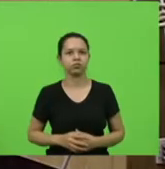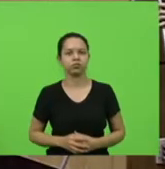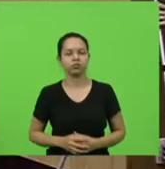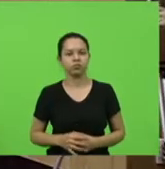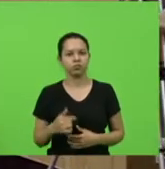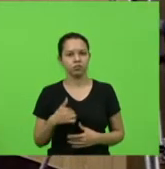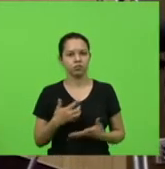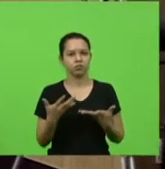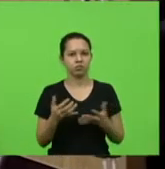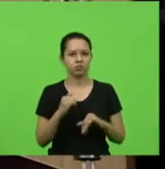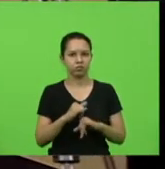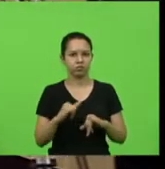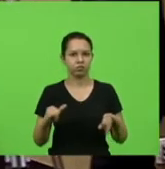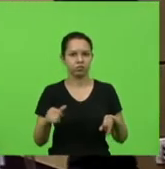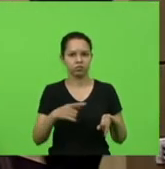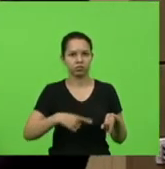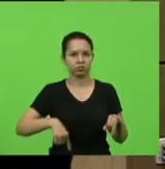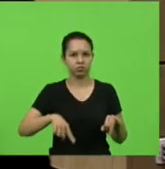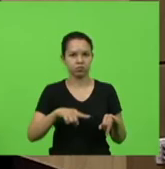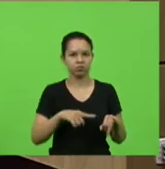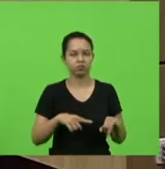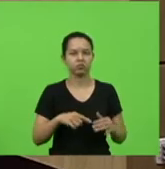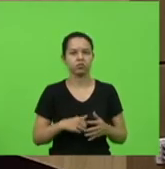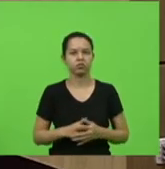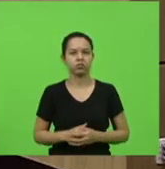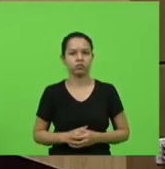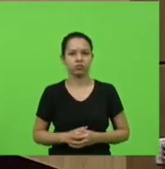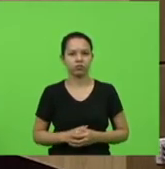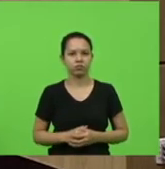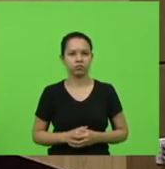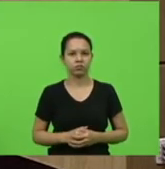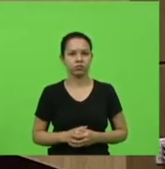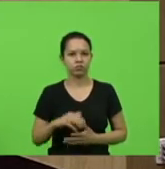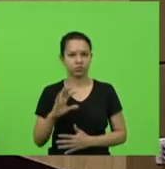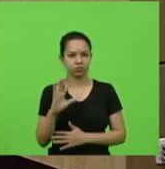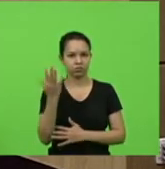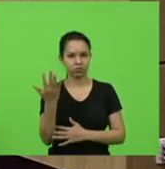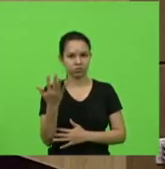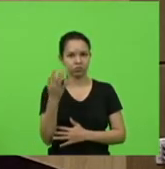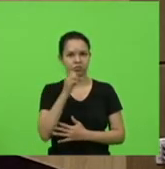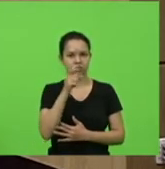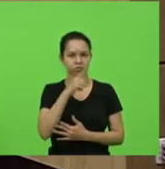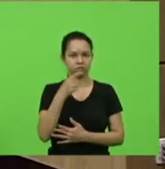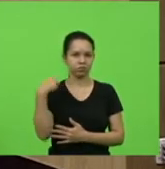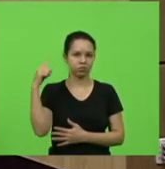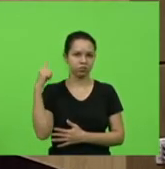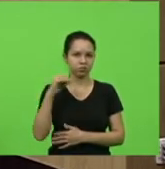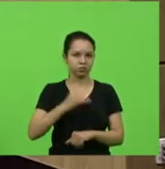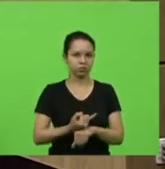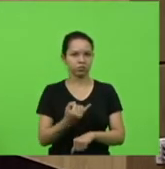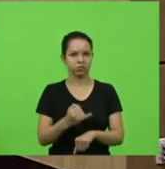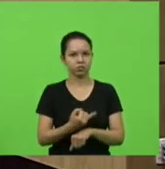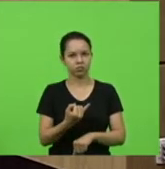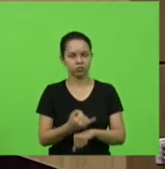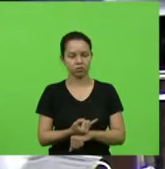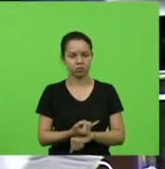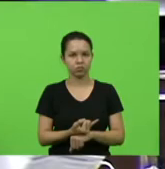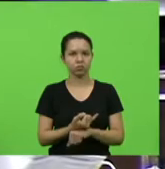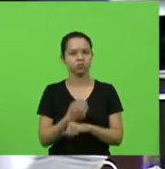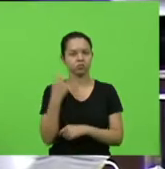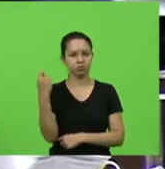de dizer que nós tivemos um fato esse final de semana em Joinville extremamente